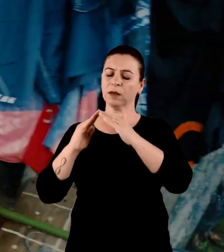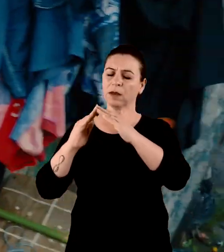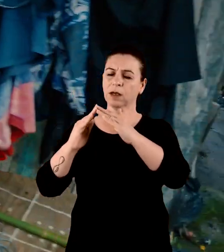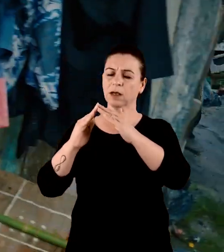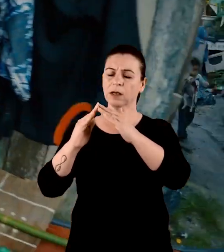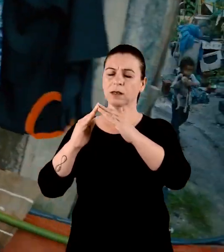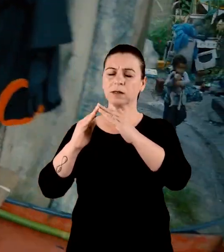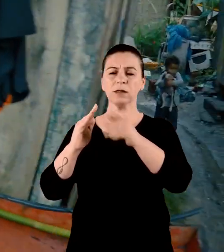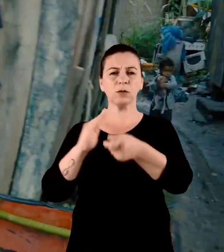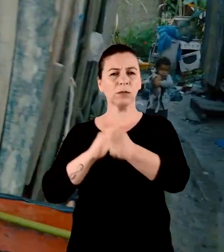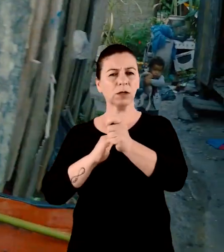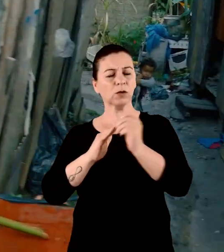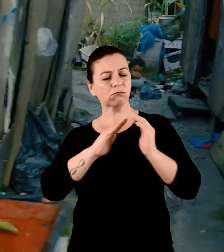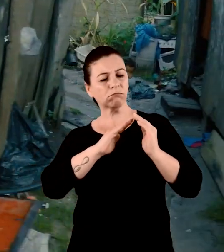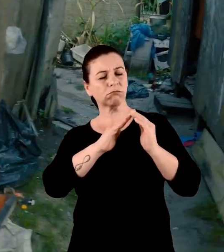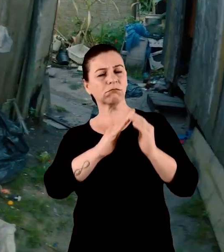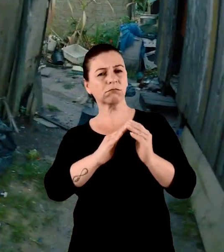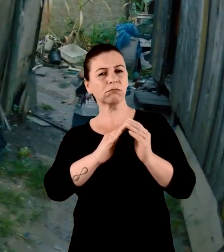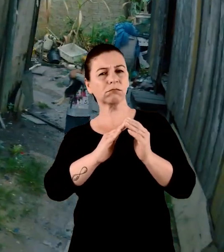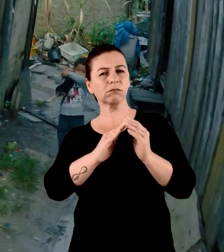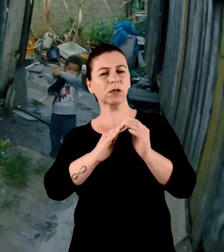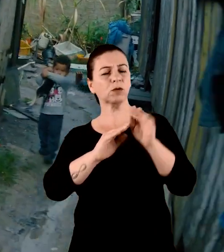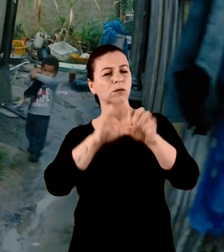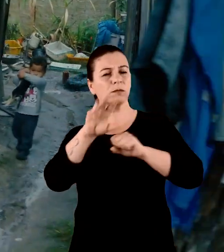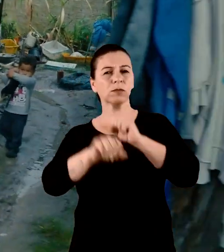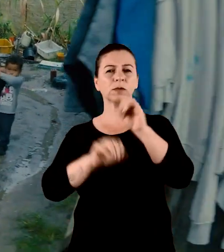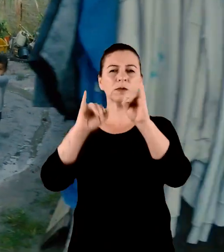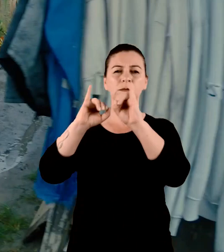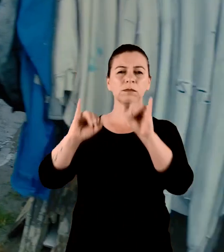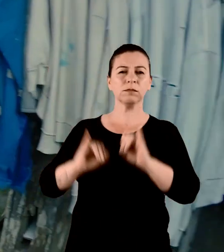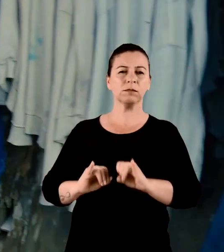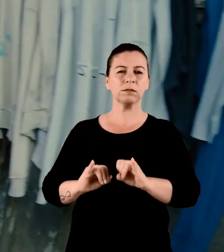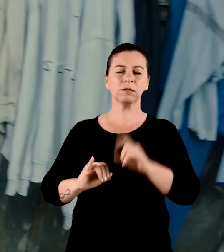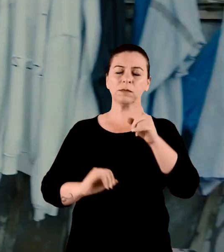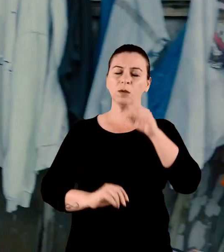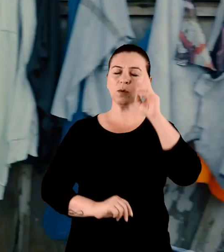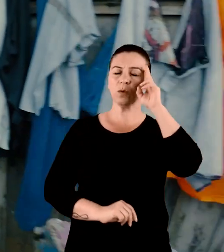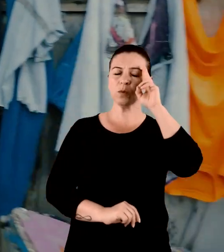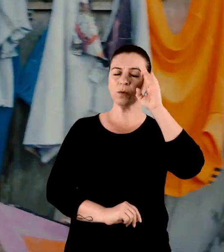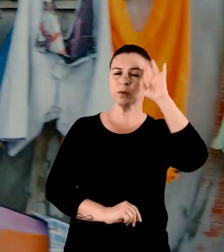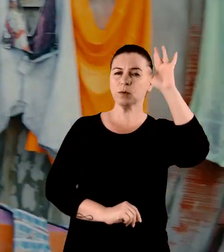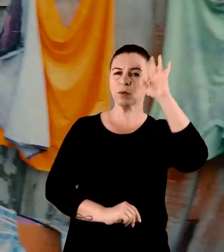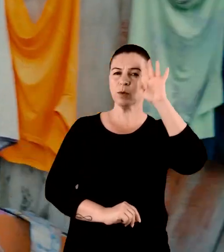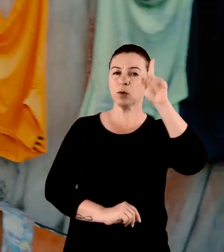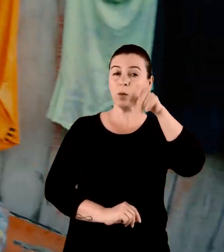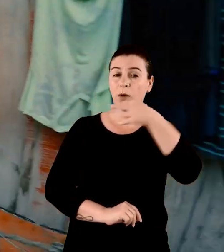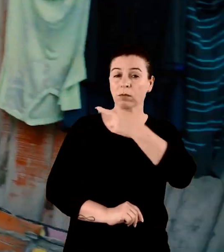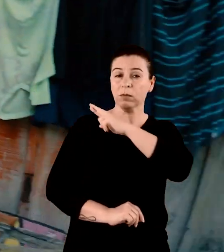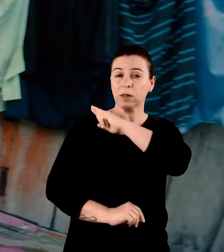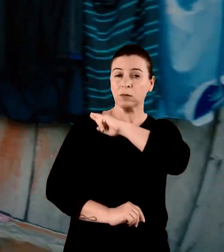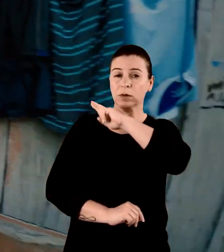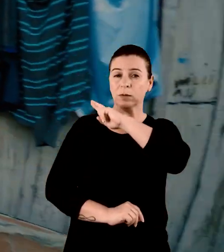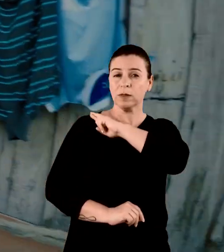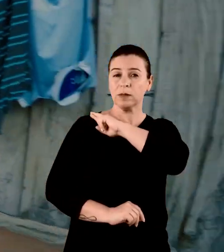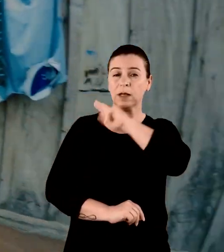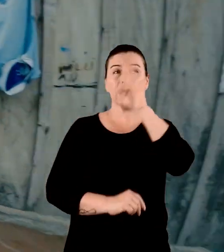as casas dos pescadores, que eu estou indo buscar as peças para restaurar. É uma responsabilidade espiritual, eu